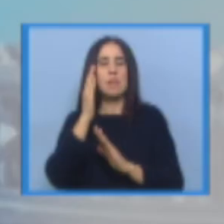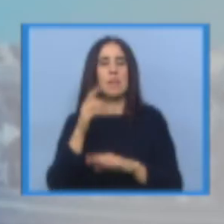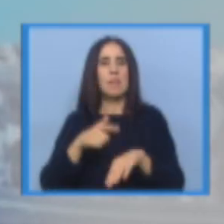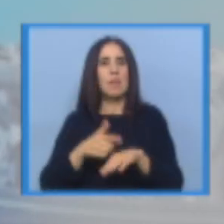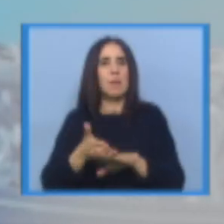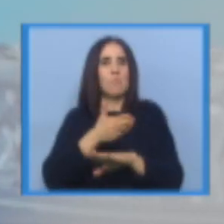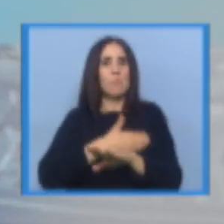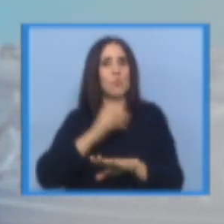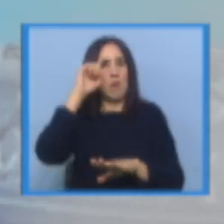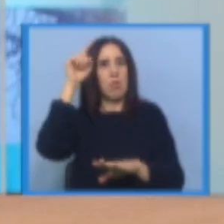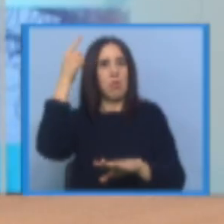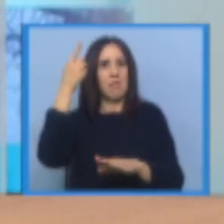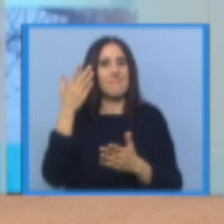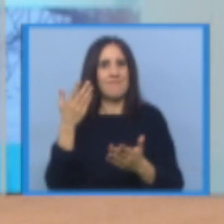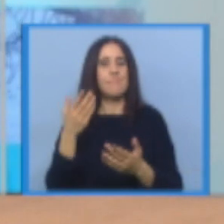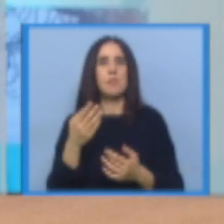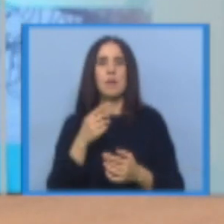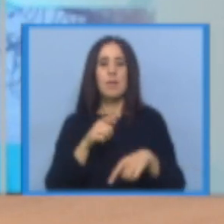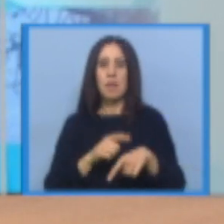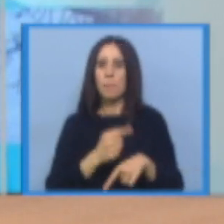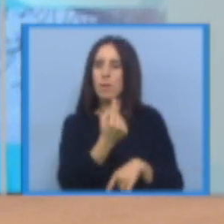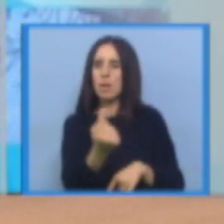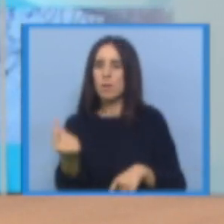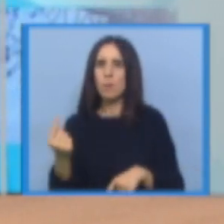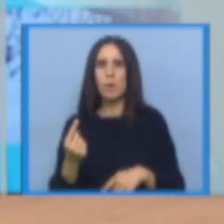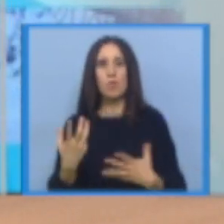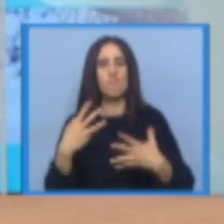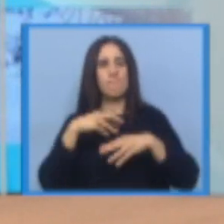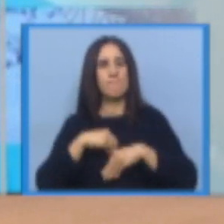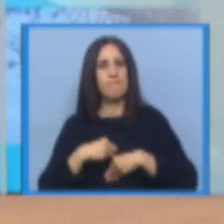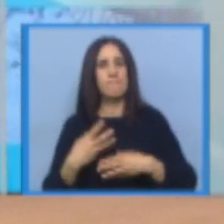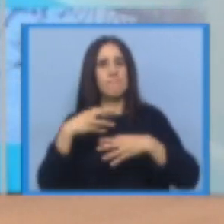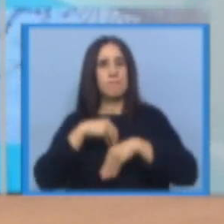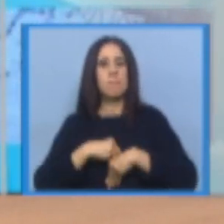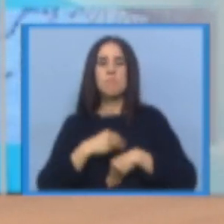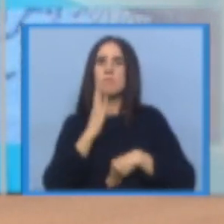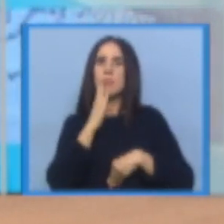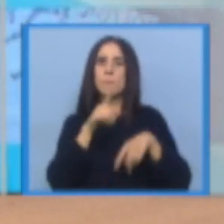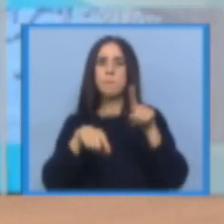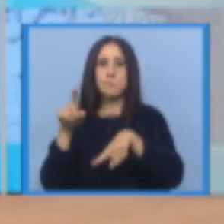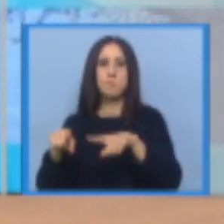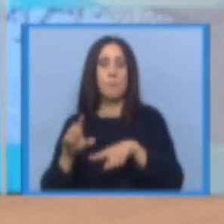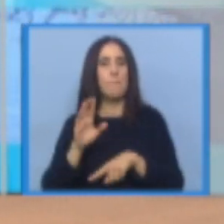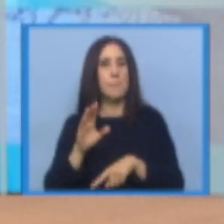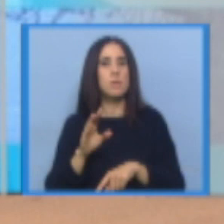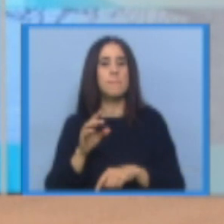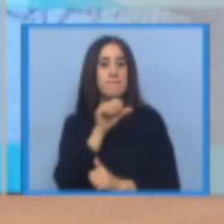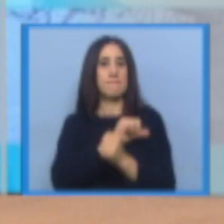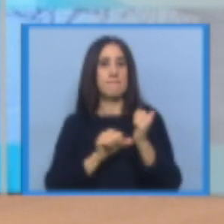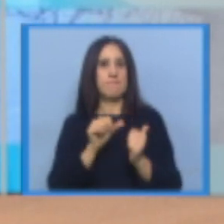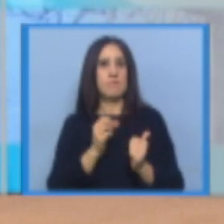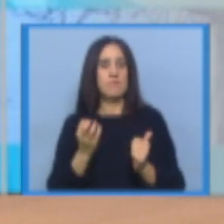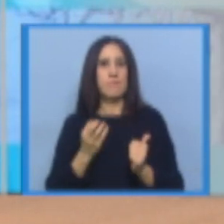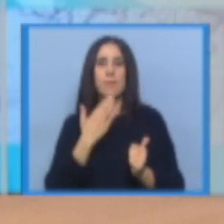tempos. E que, portanto, nós em cada época nos vamos apropriando conforme somos capazes. Mas, nesse sentido, esse regresso à base, por